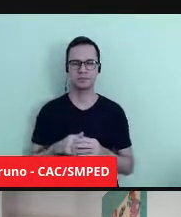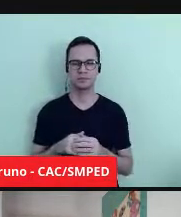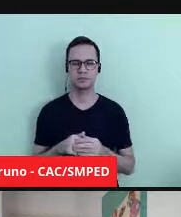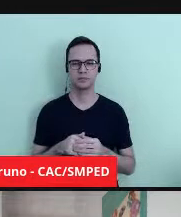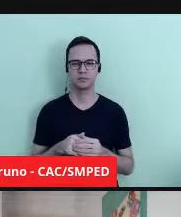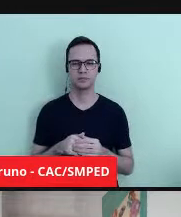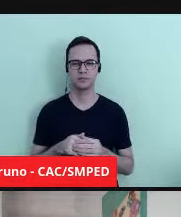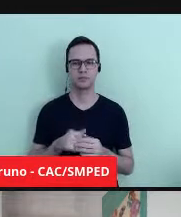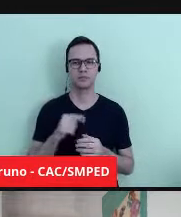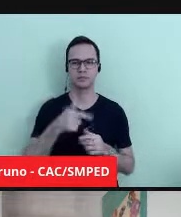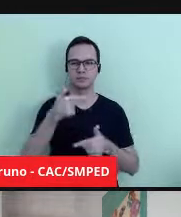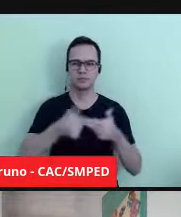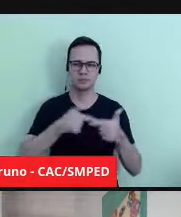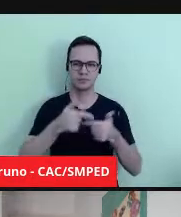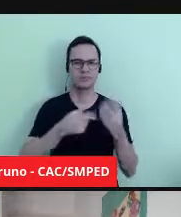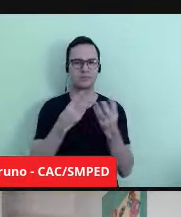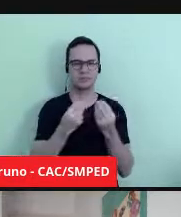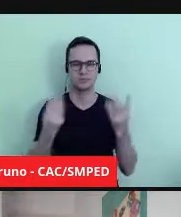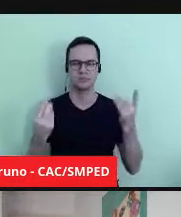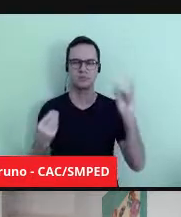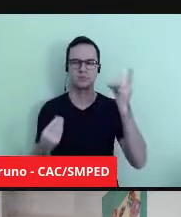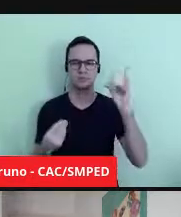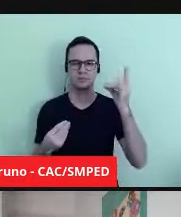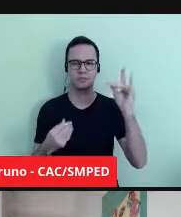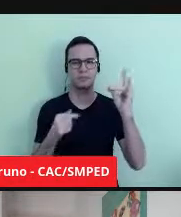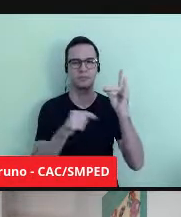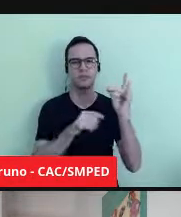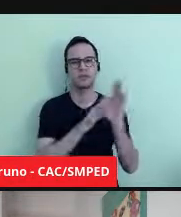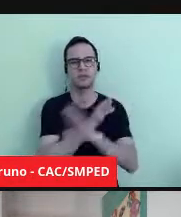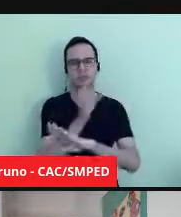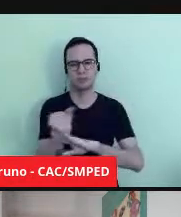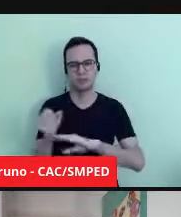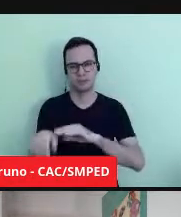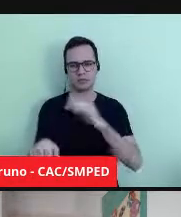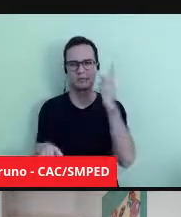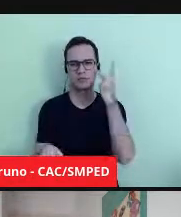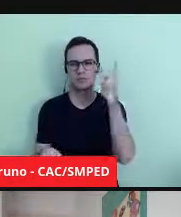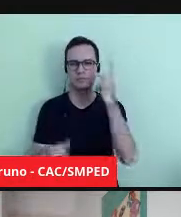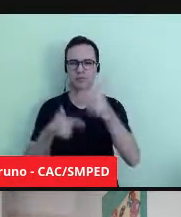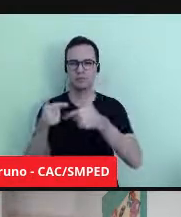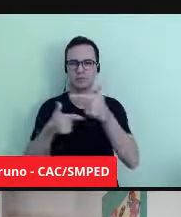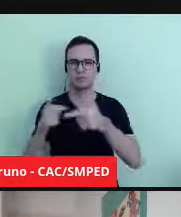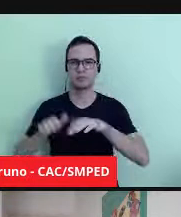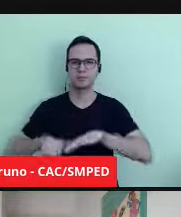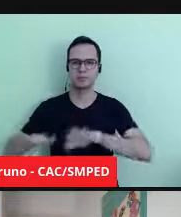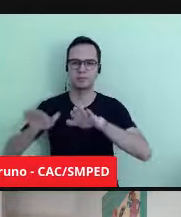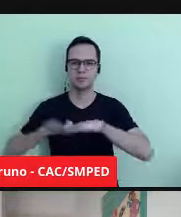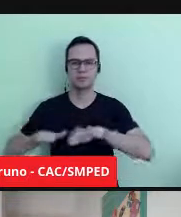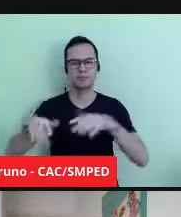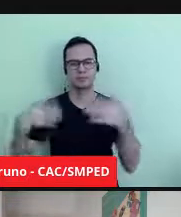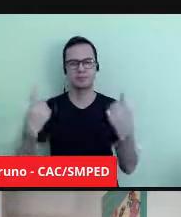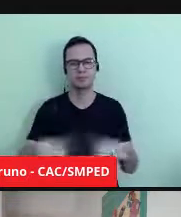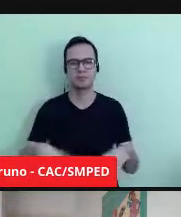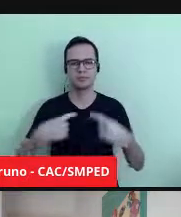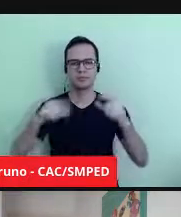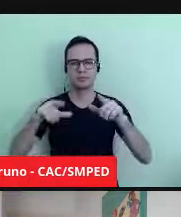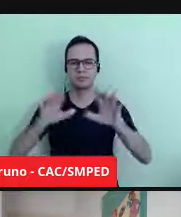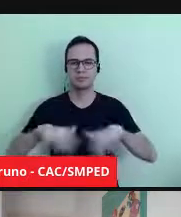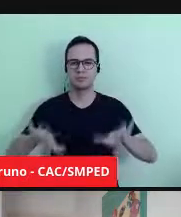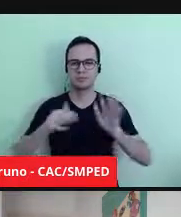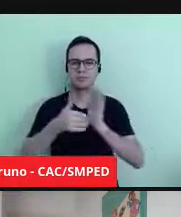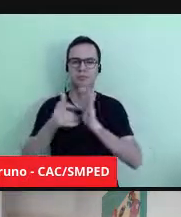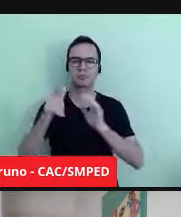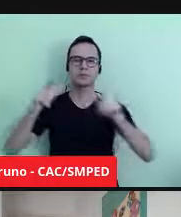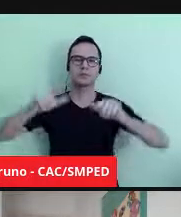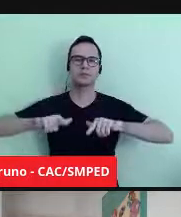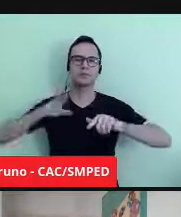esse ofício que a maior parte dos bolivianos vem ter aqui em São Paulo, né? Então, como a gente discute o território, esse território do Bom Retiro,